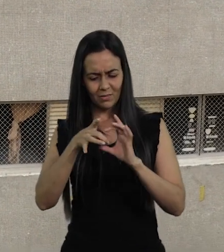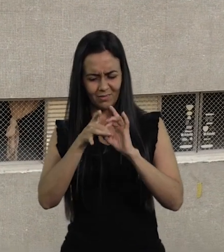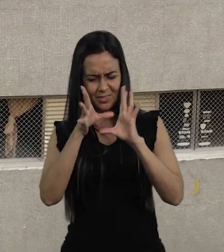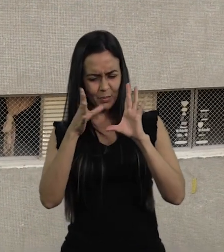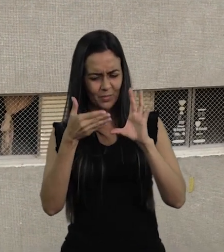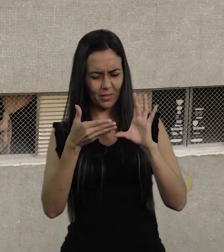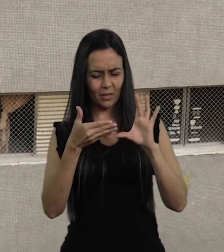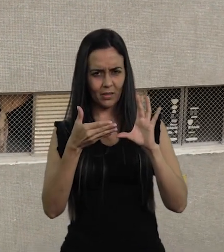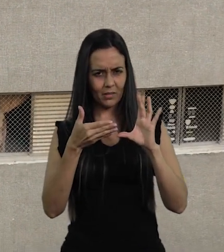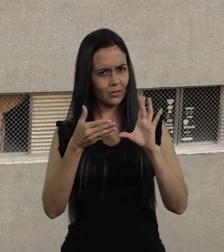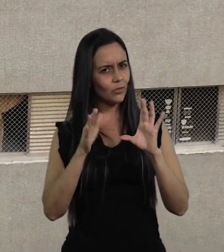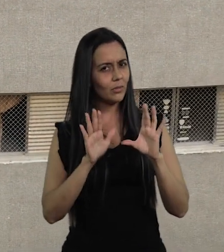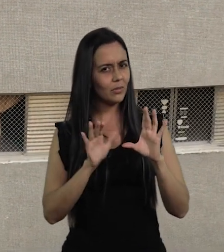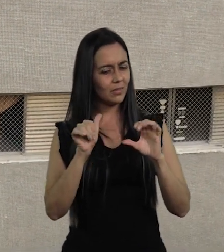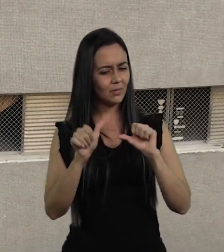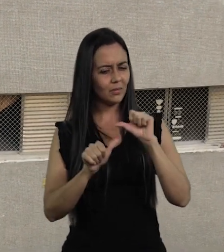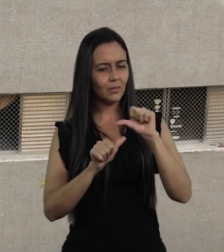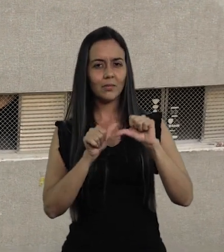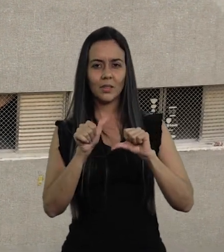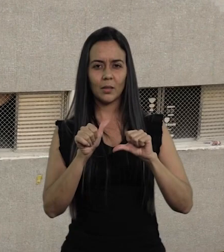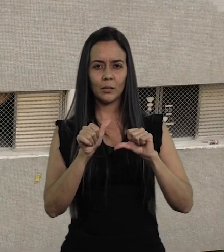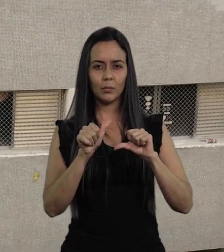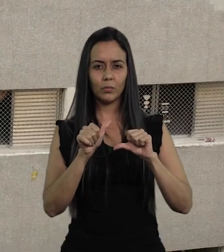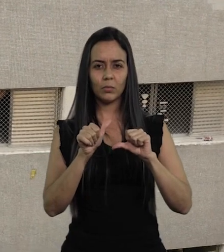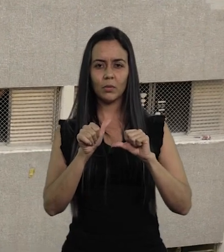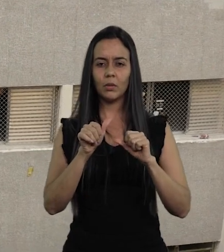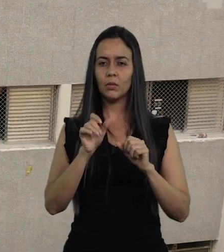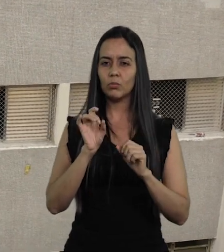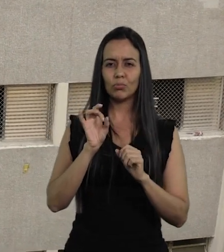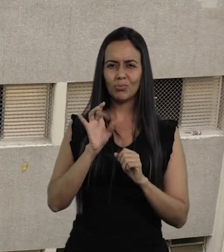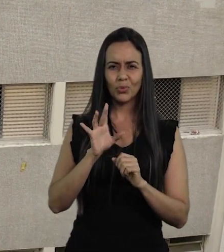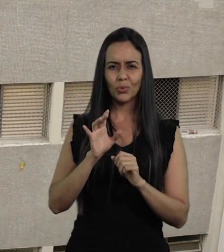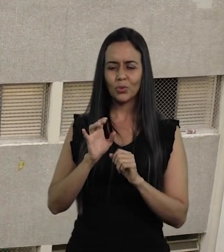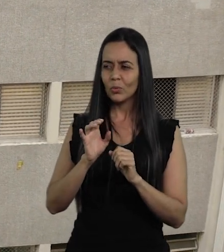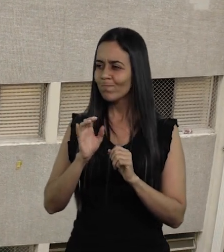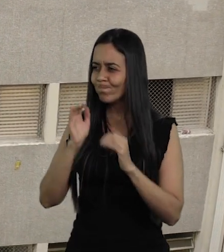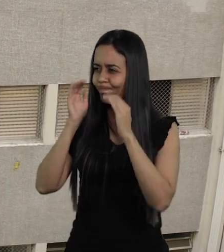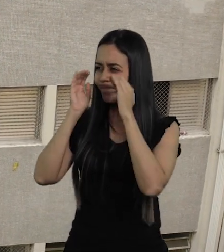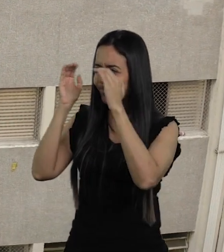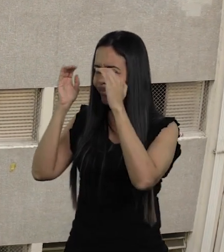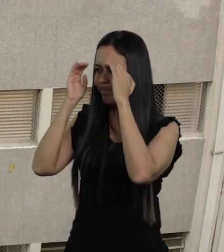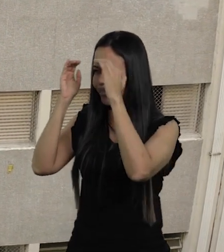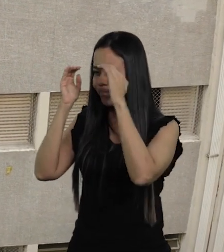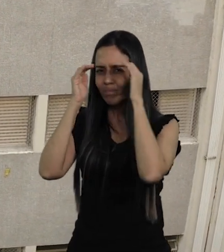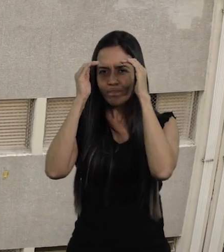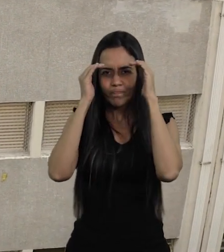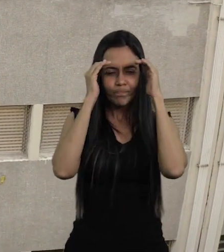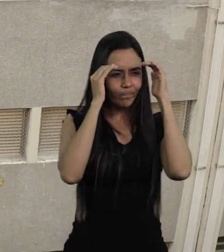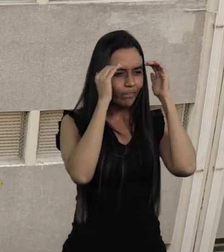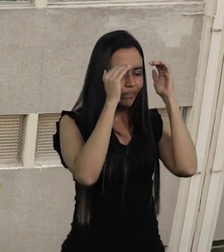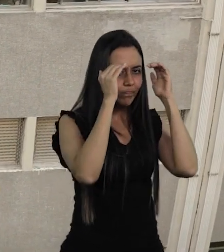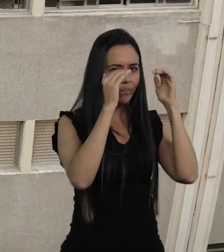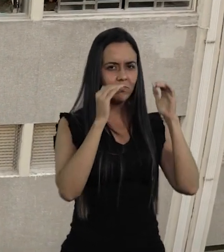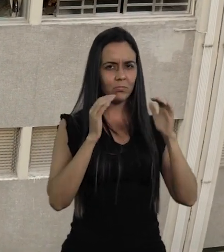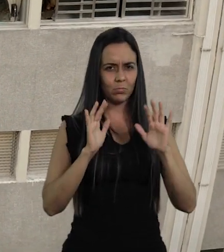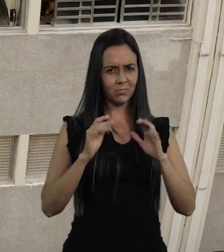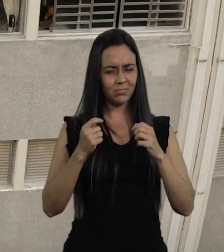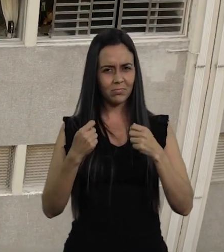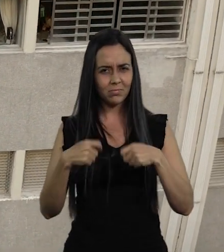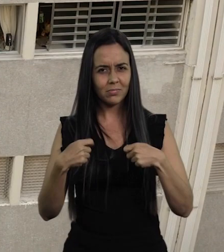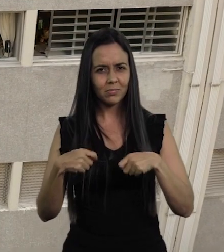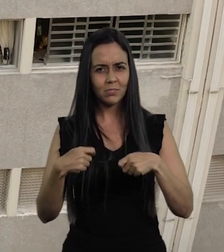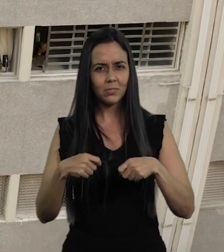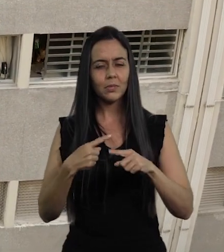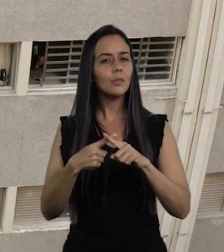está se transformando numa servidão voluntária, de uma chancela imediata do selfie? Porque quando